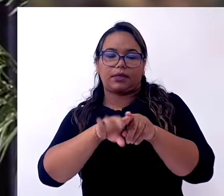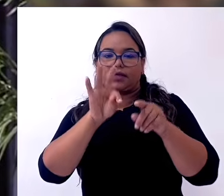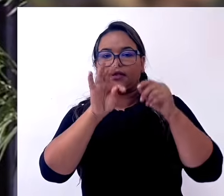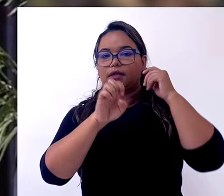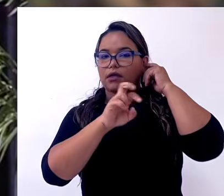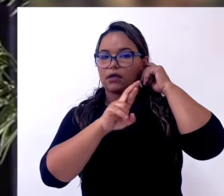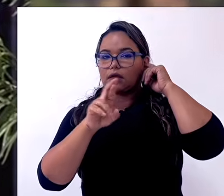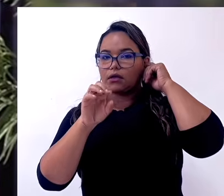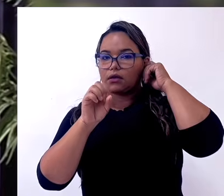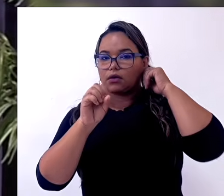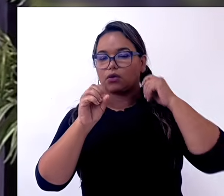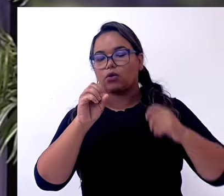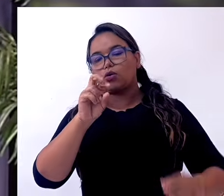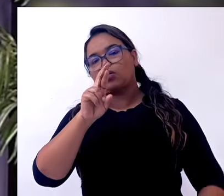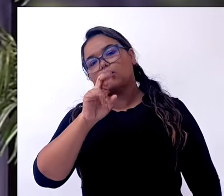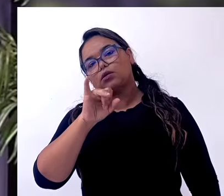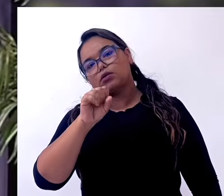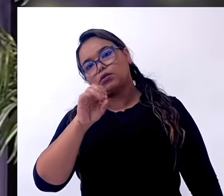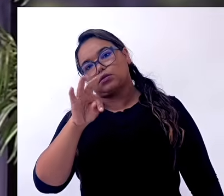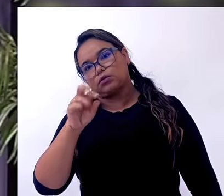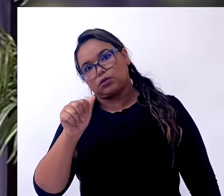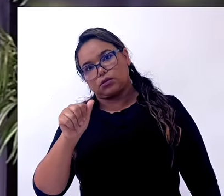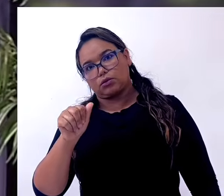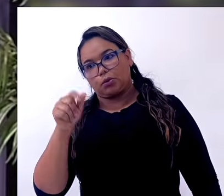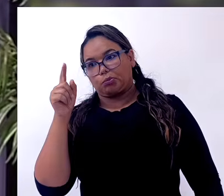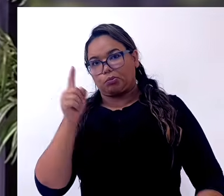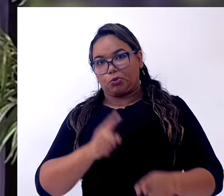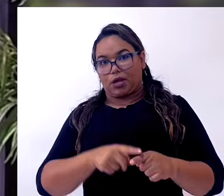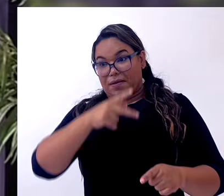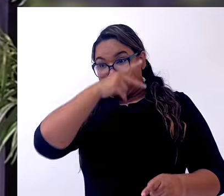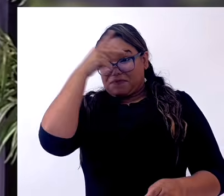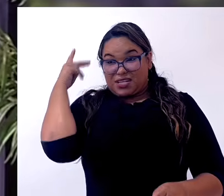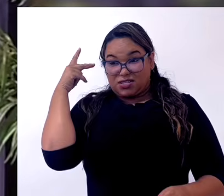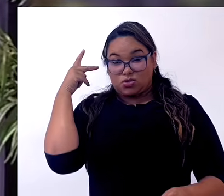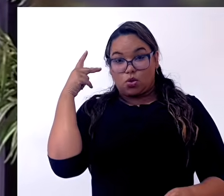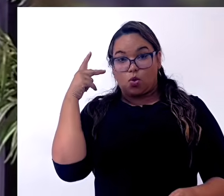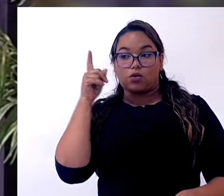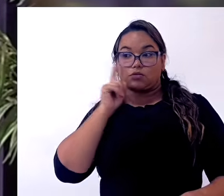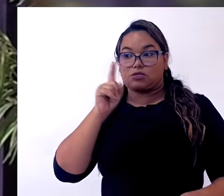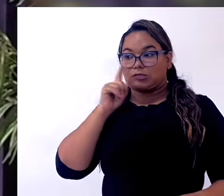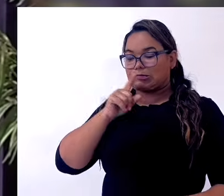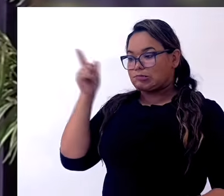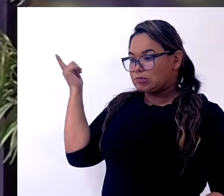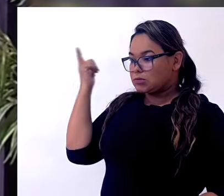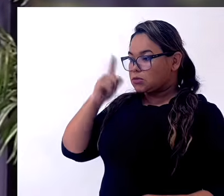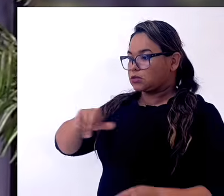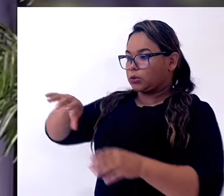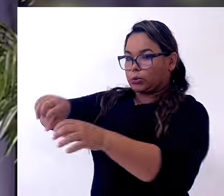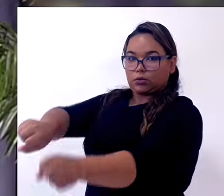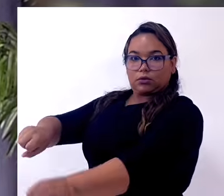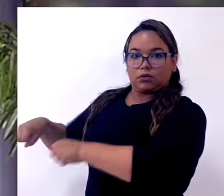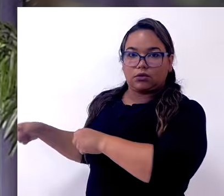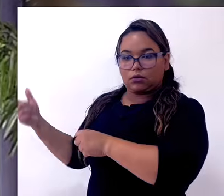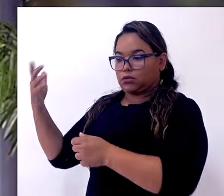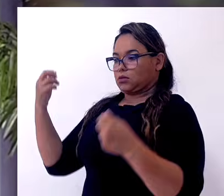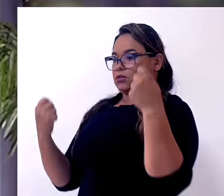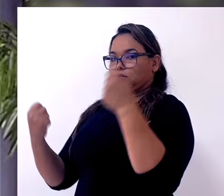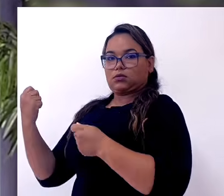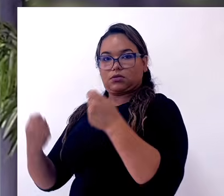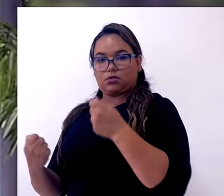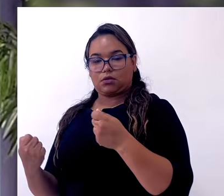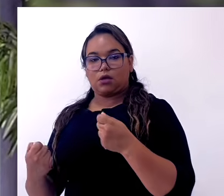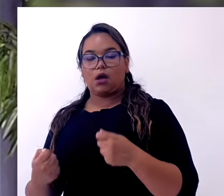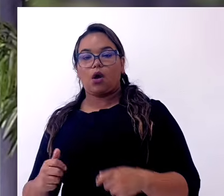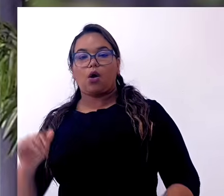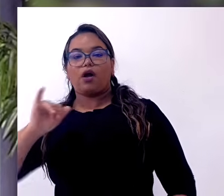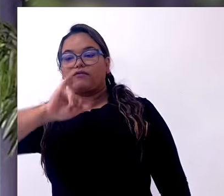mundo inteiro, quando quer que você queira e como quer que você queira. Agora, este avião que atingiu o Pentágono